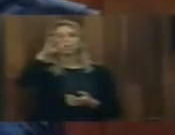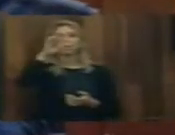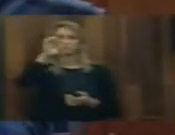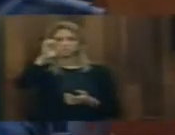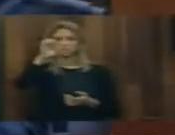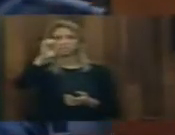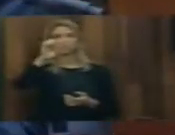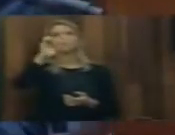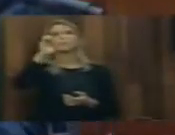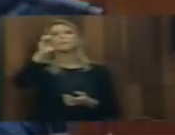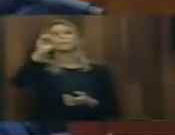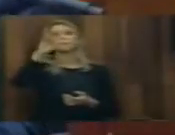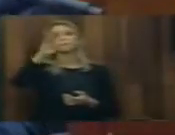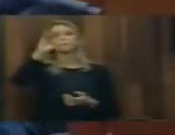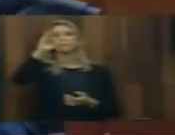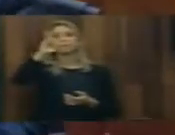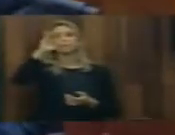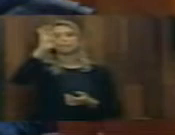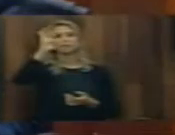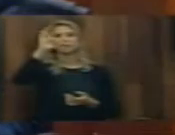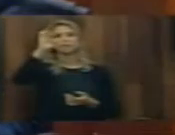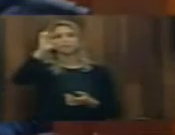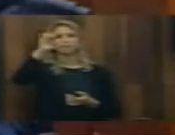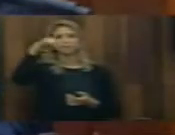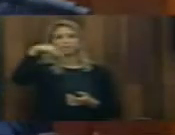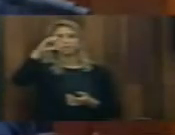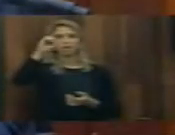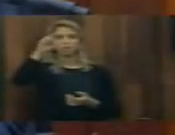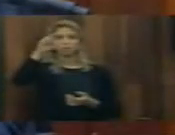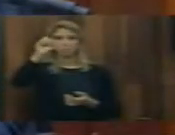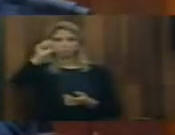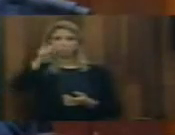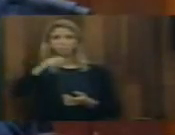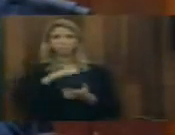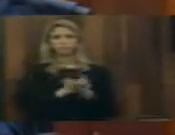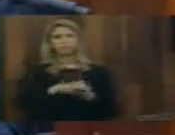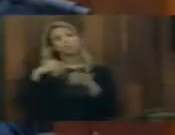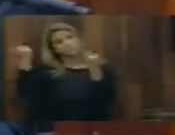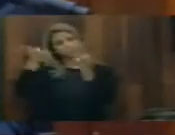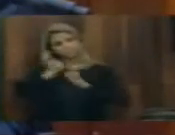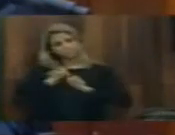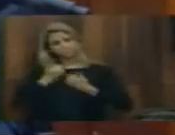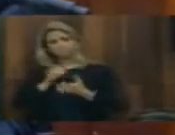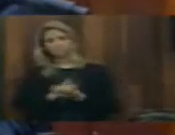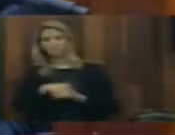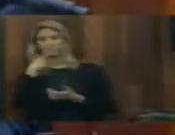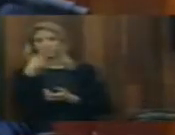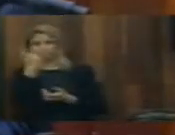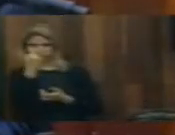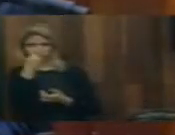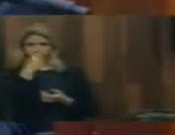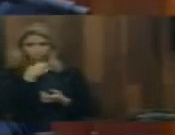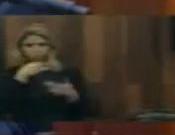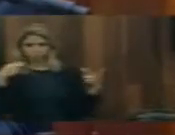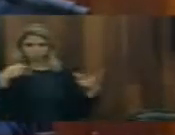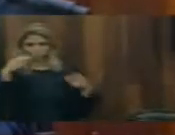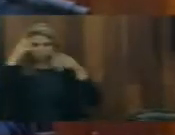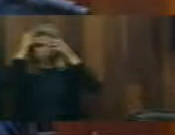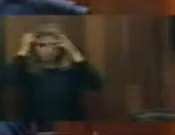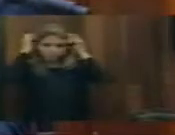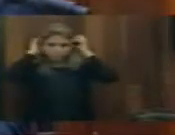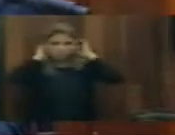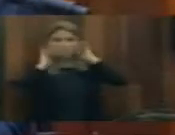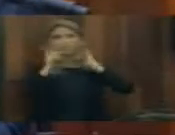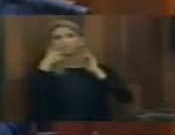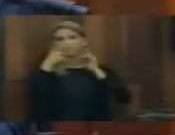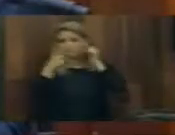época, do PPS. Ele me deu um conselho só. Ele falou assim para mim: quando você for fazer